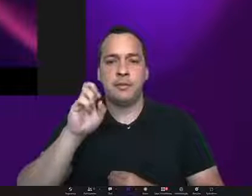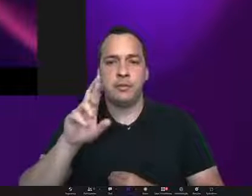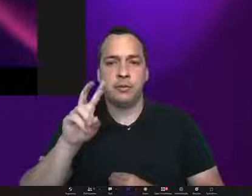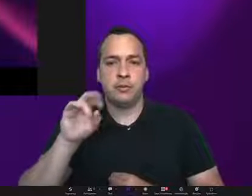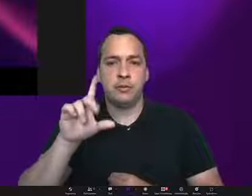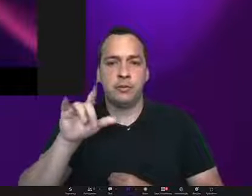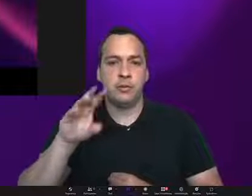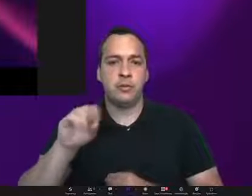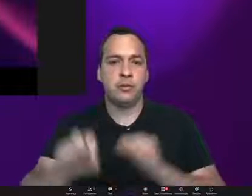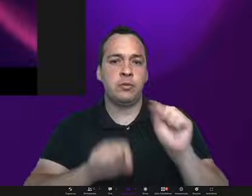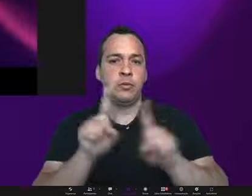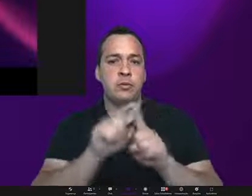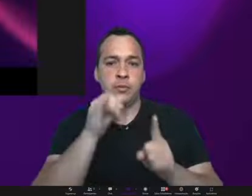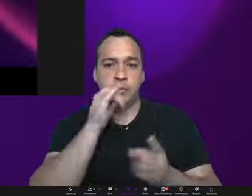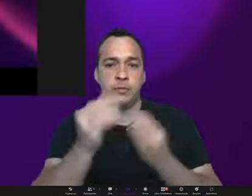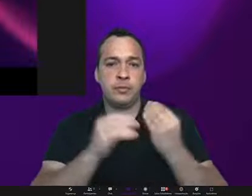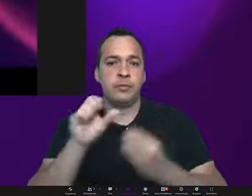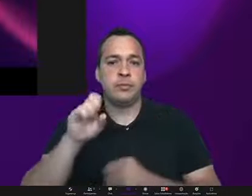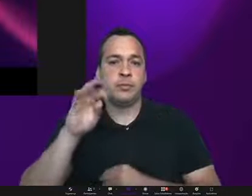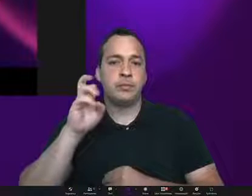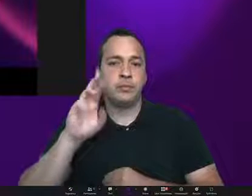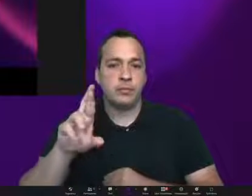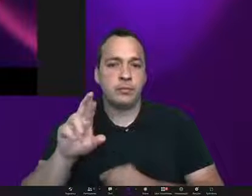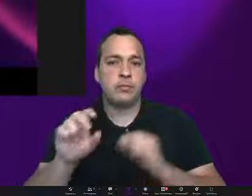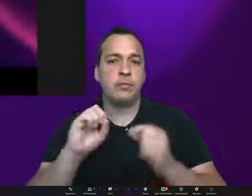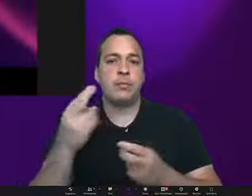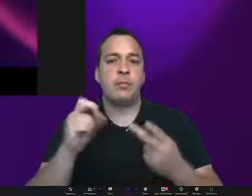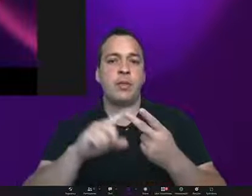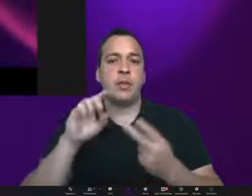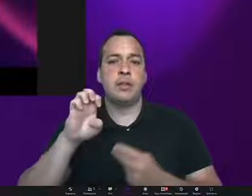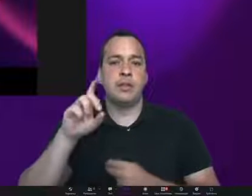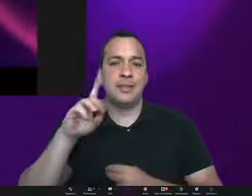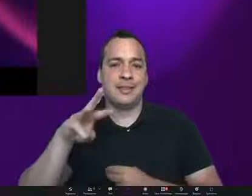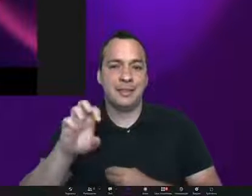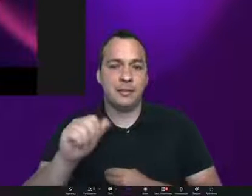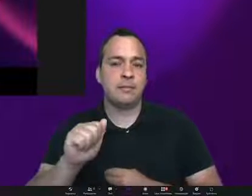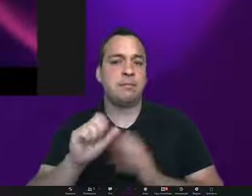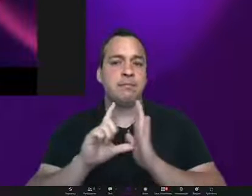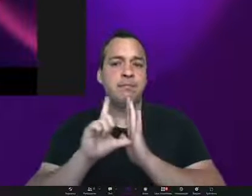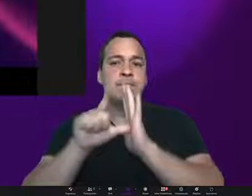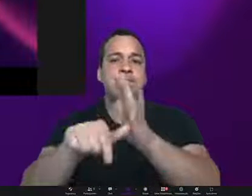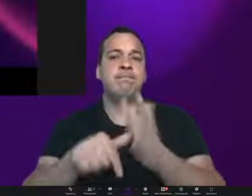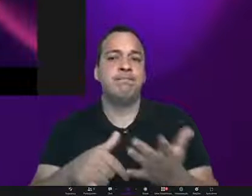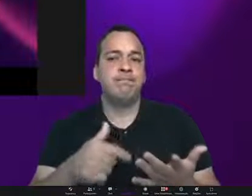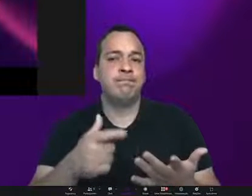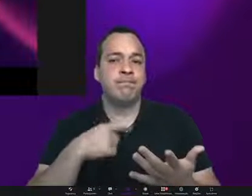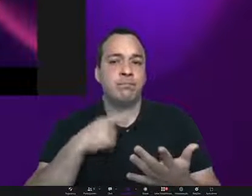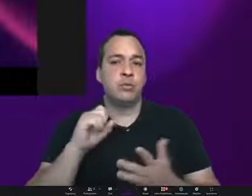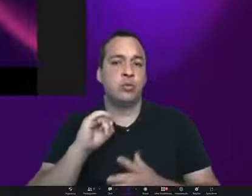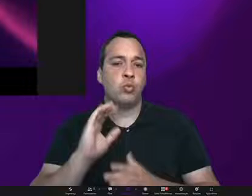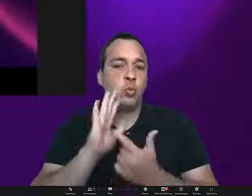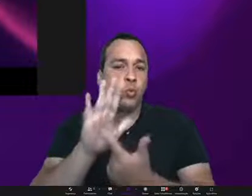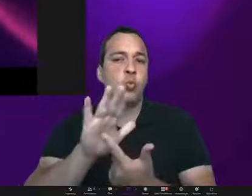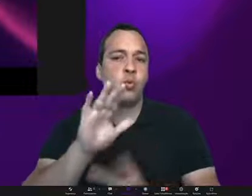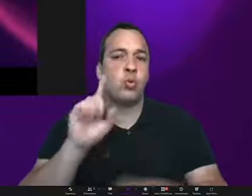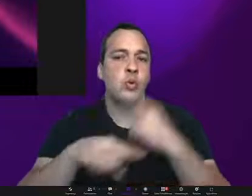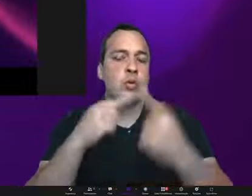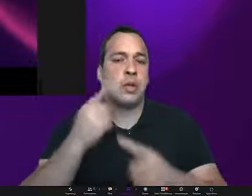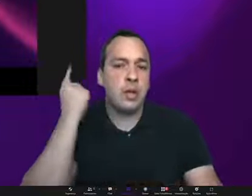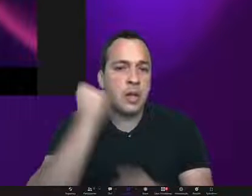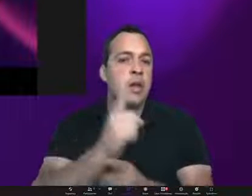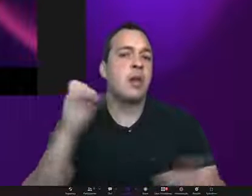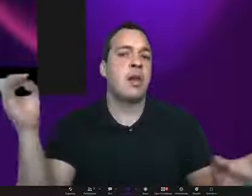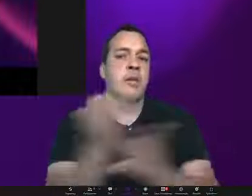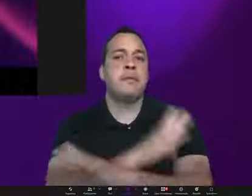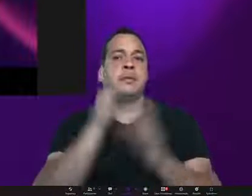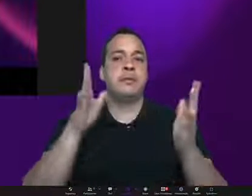estertor e do edema periférico nos estados hipervolêmicos, eles são muito tardios. Eles só aparecem quando nós já temos lesão tecidual.